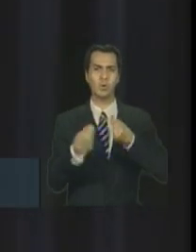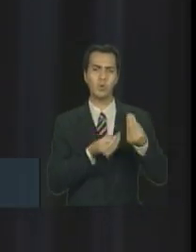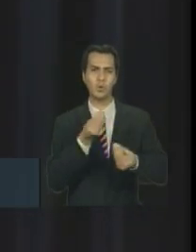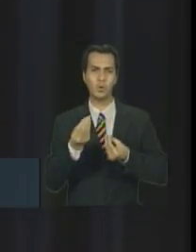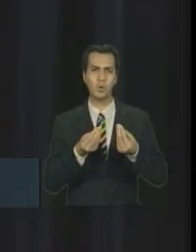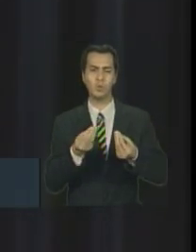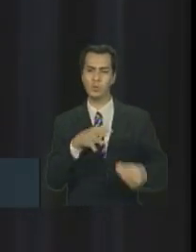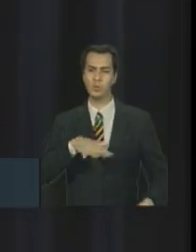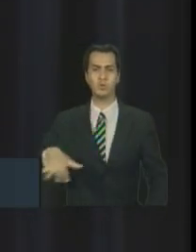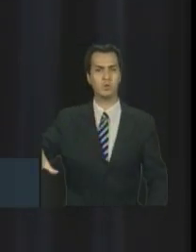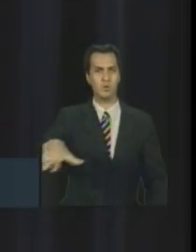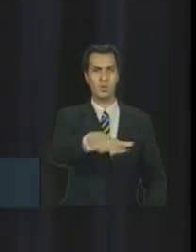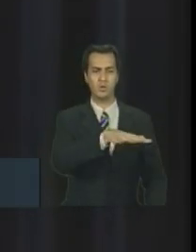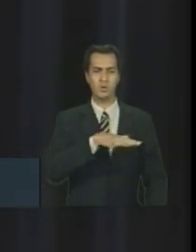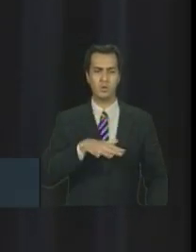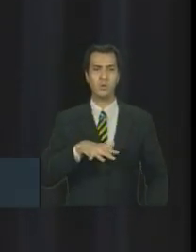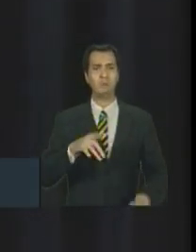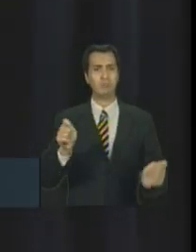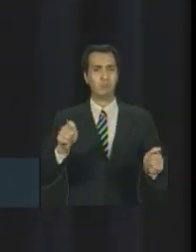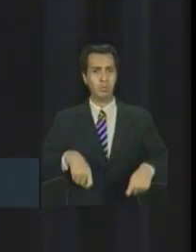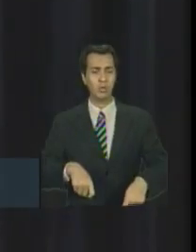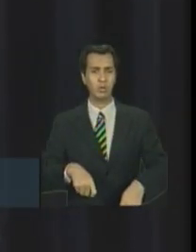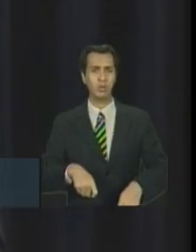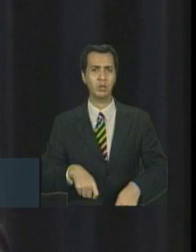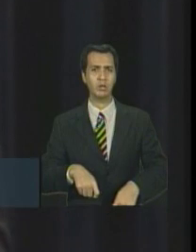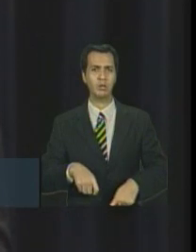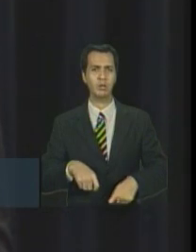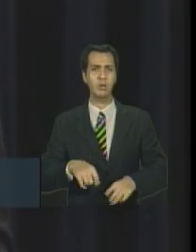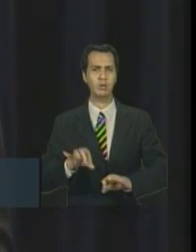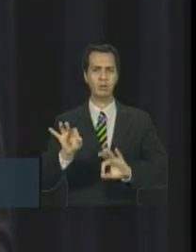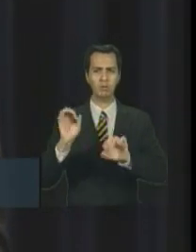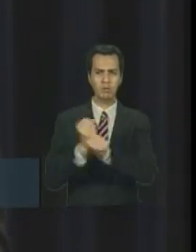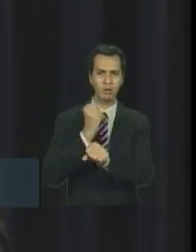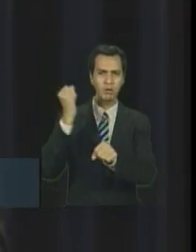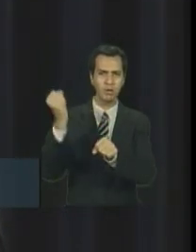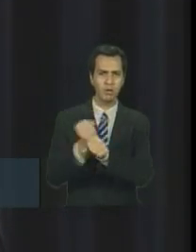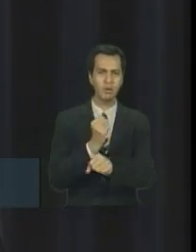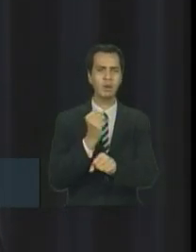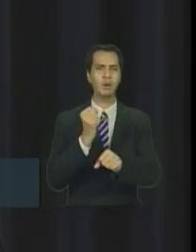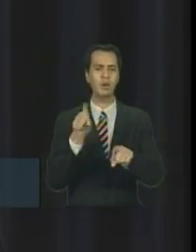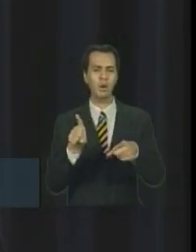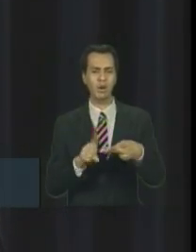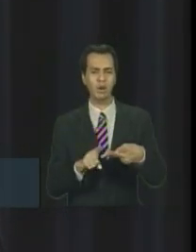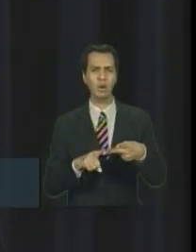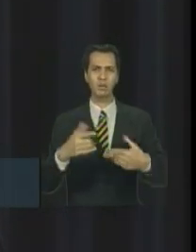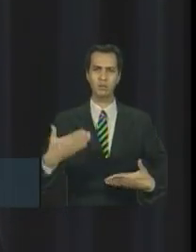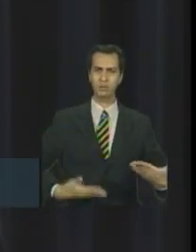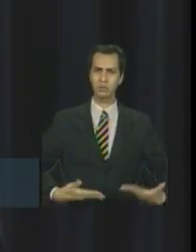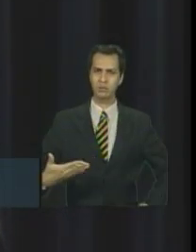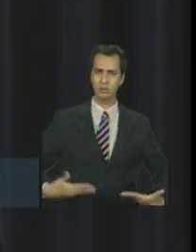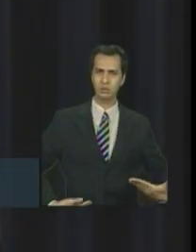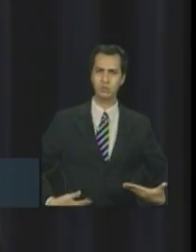espaços físicos com obras e serviços também do